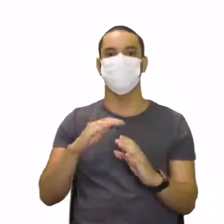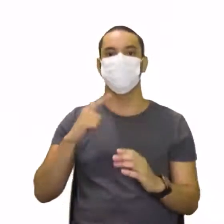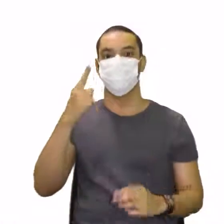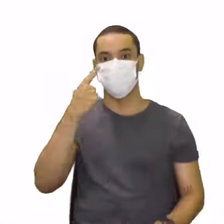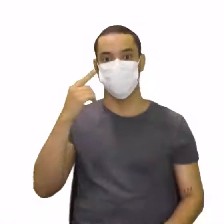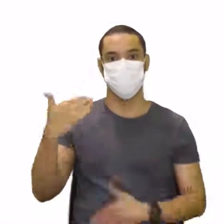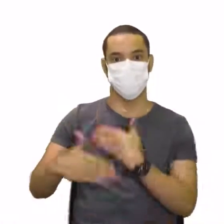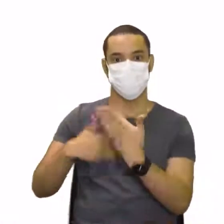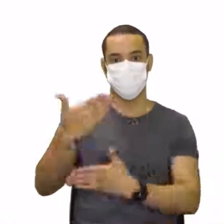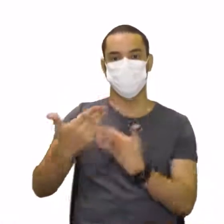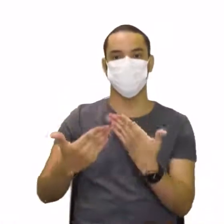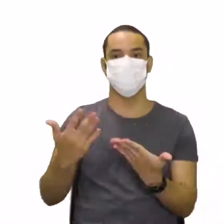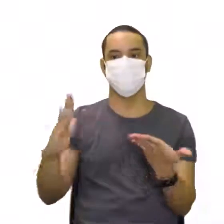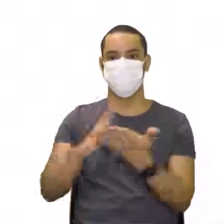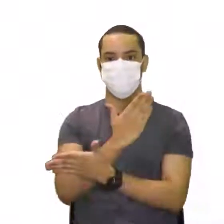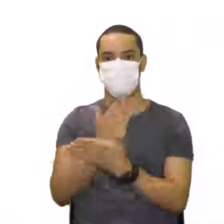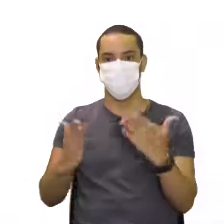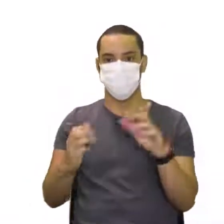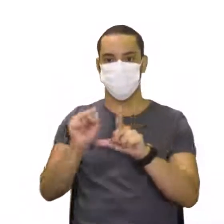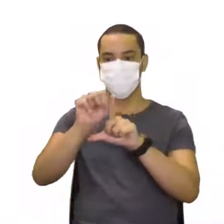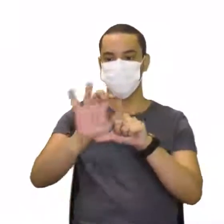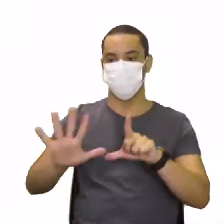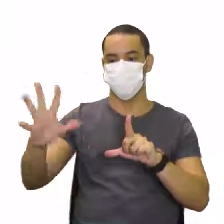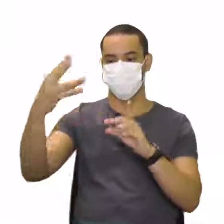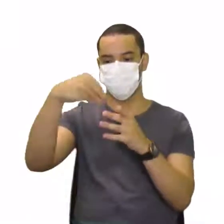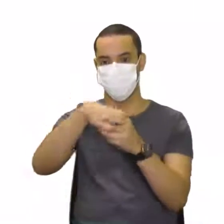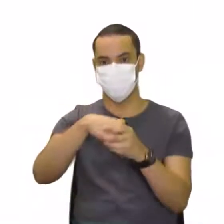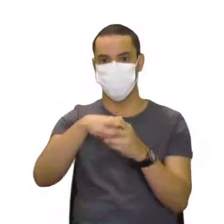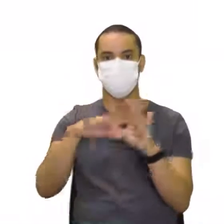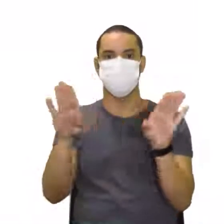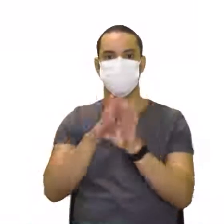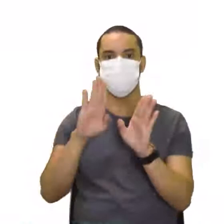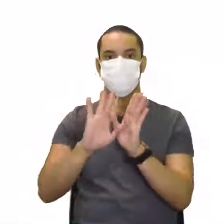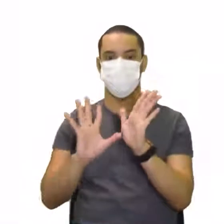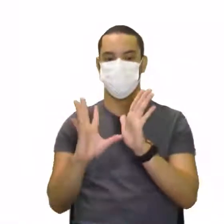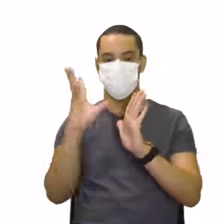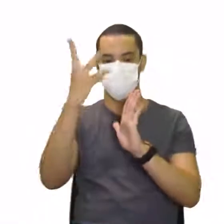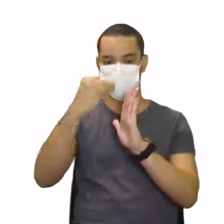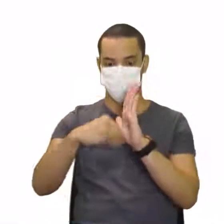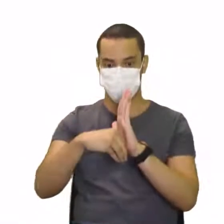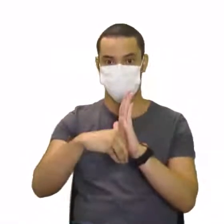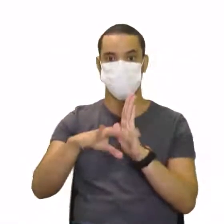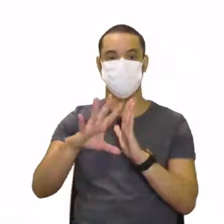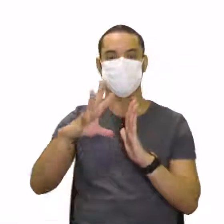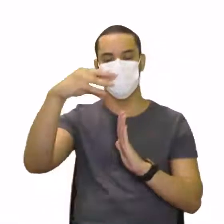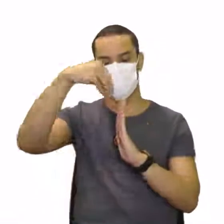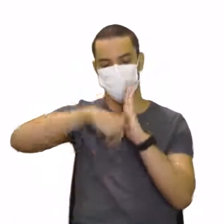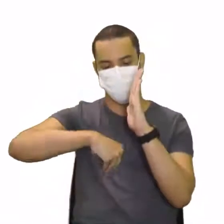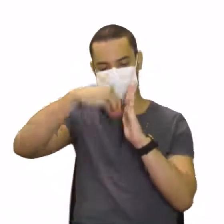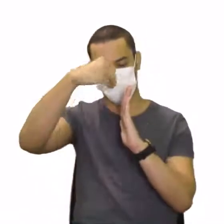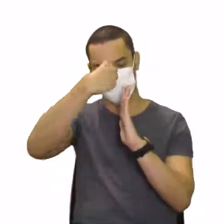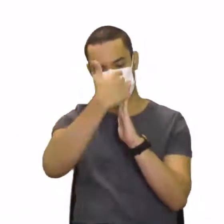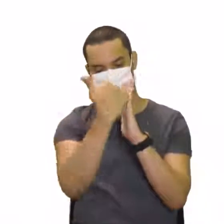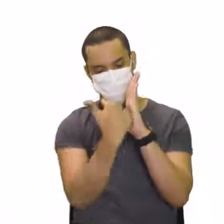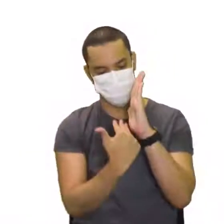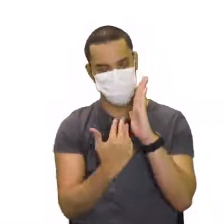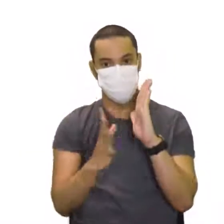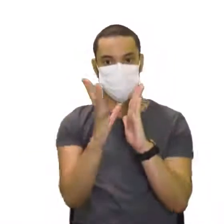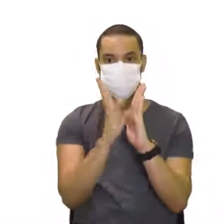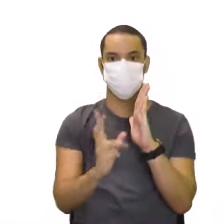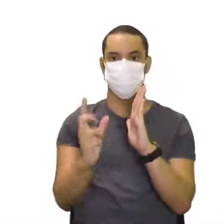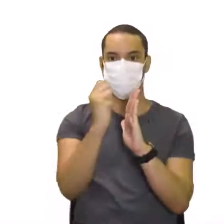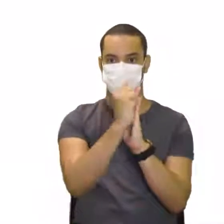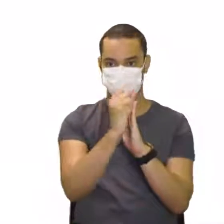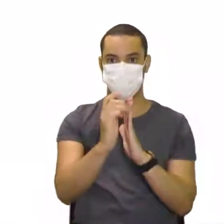de hardwares e softwares garante a operacionalização da comunicação e dos processos decorrentes